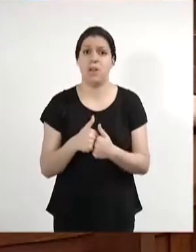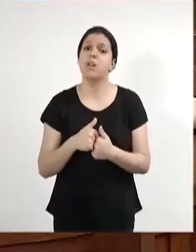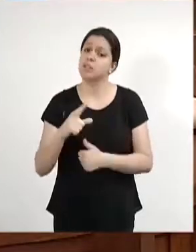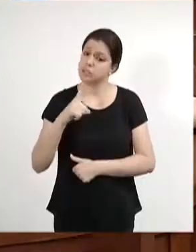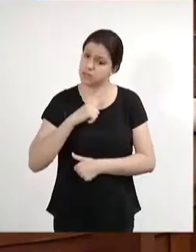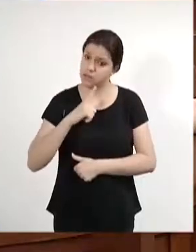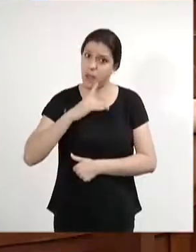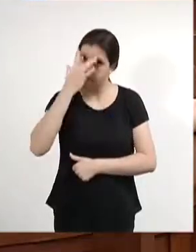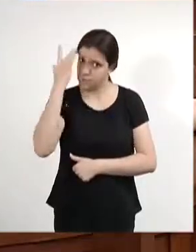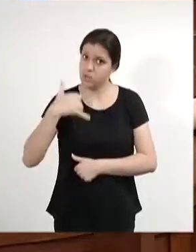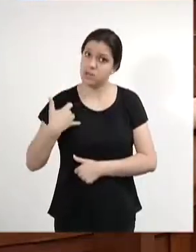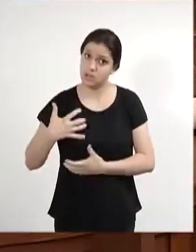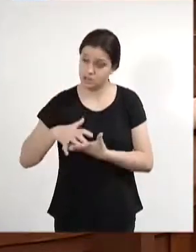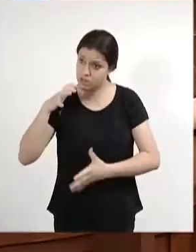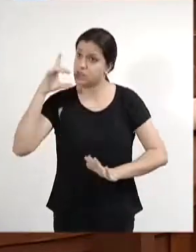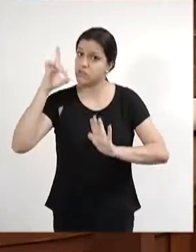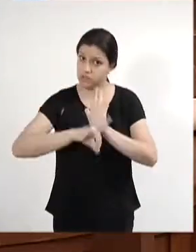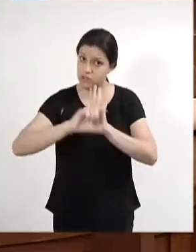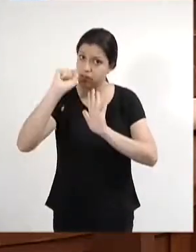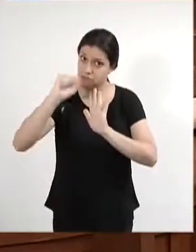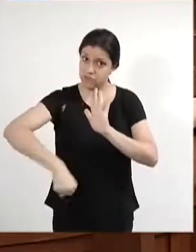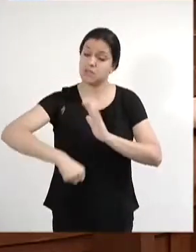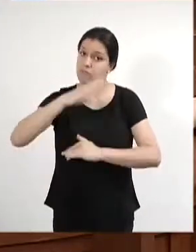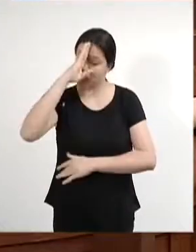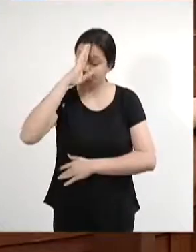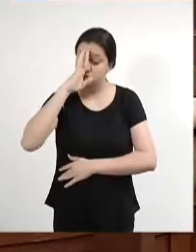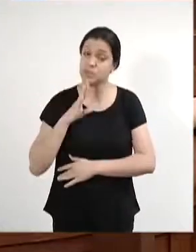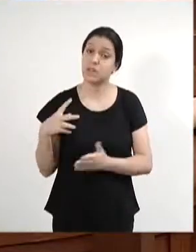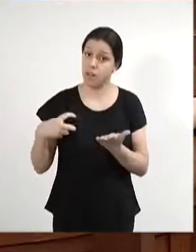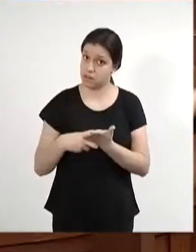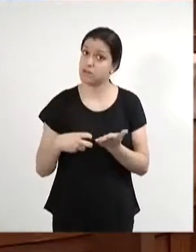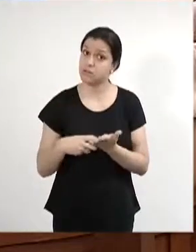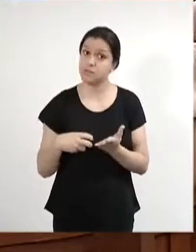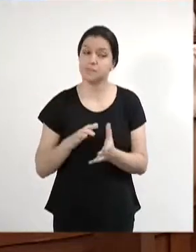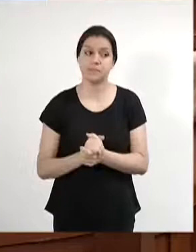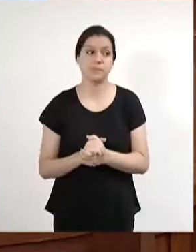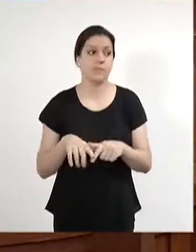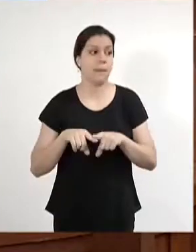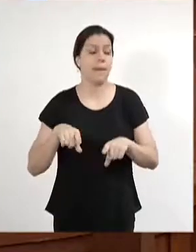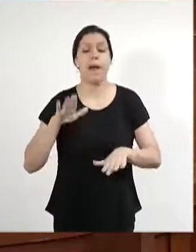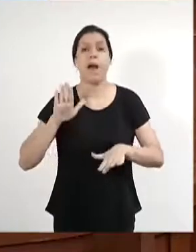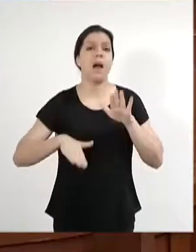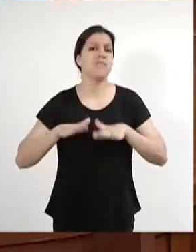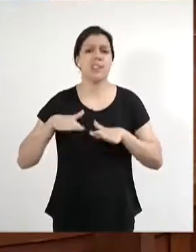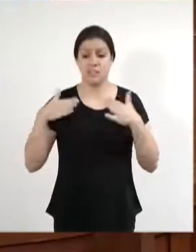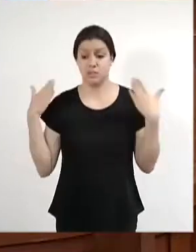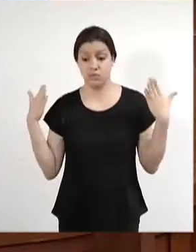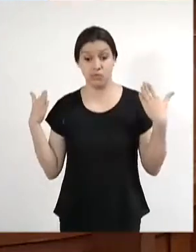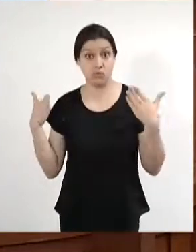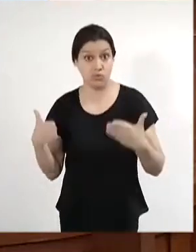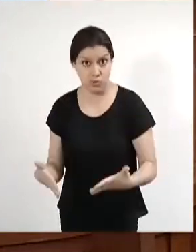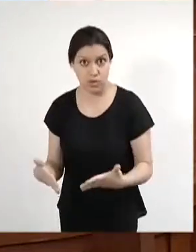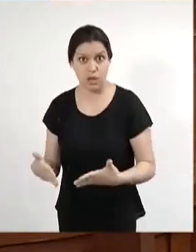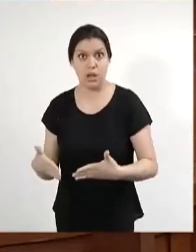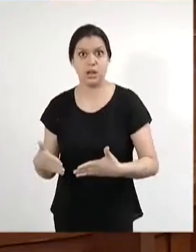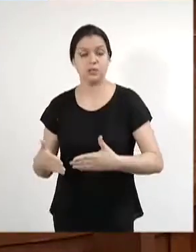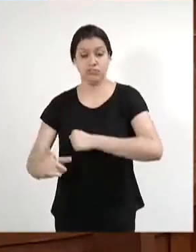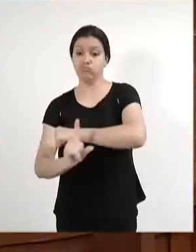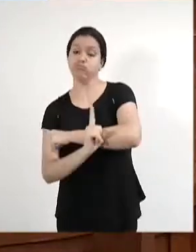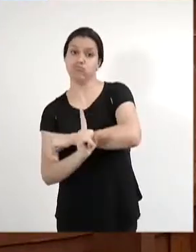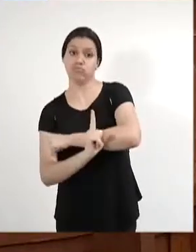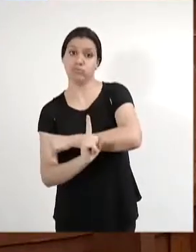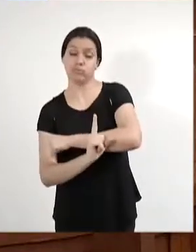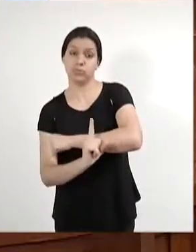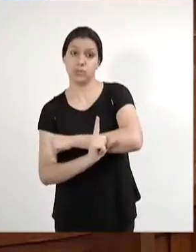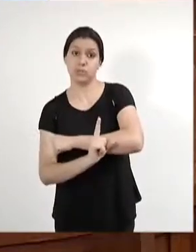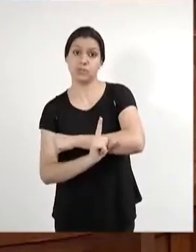direito à passagem gratuita, e muitas vezes, quando ele chega no balcão